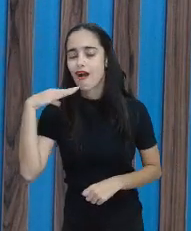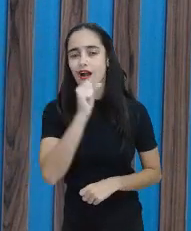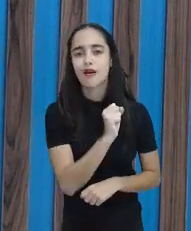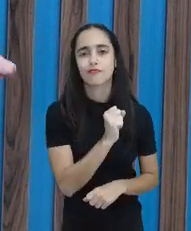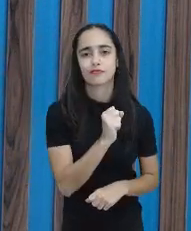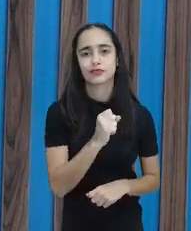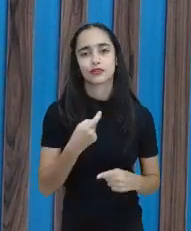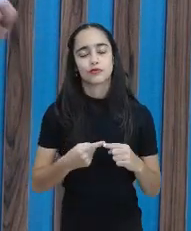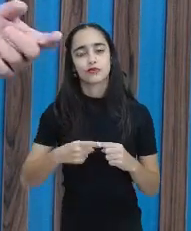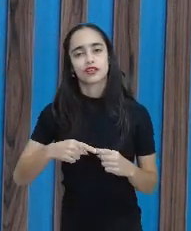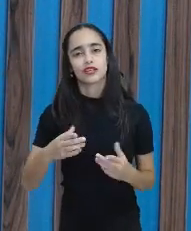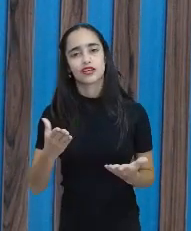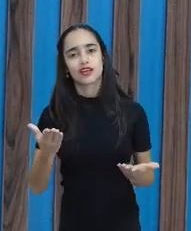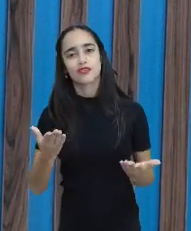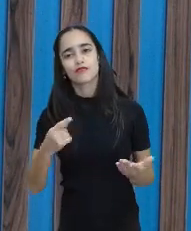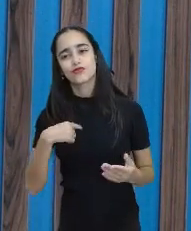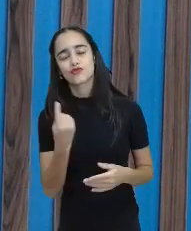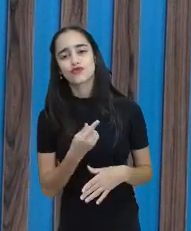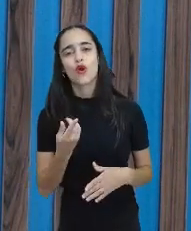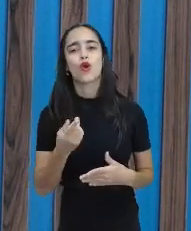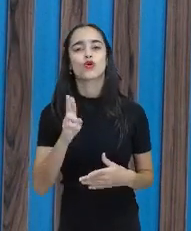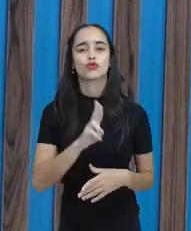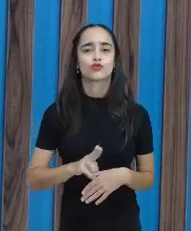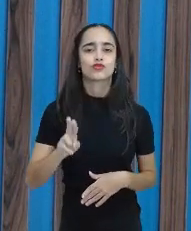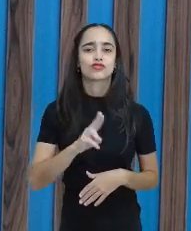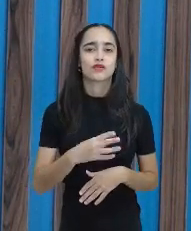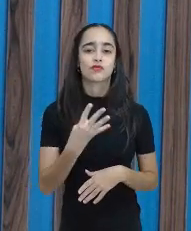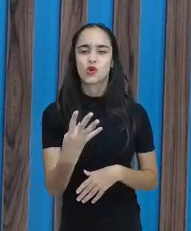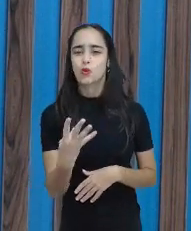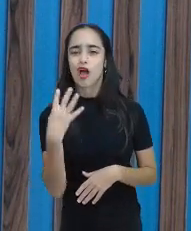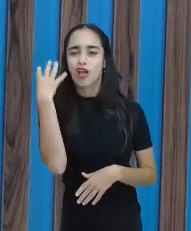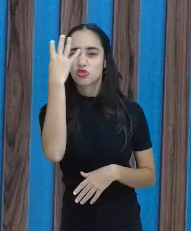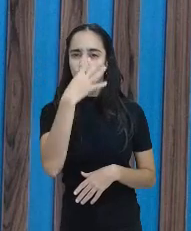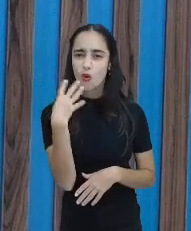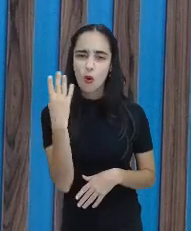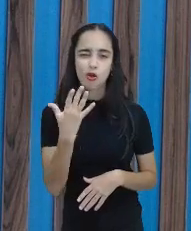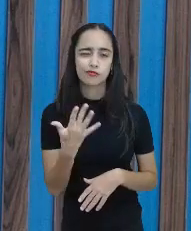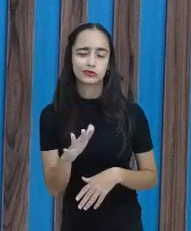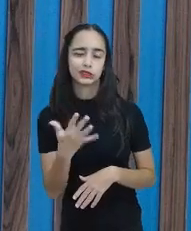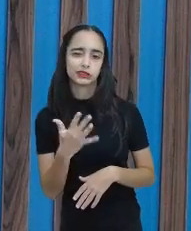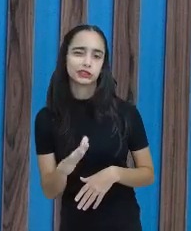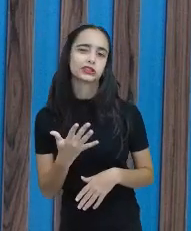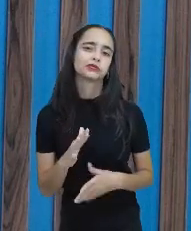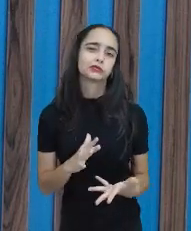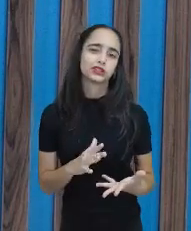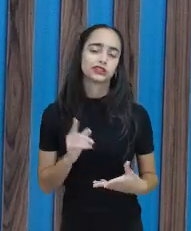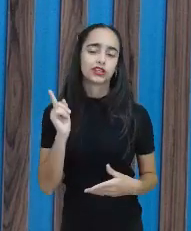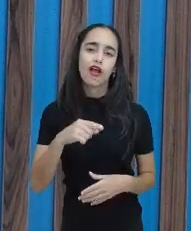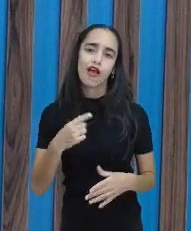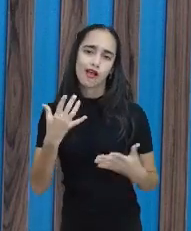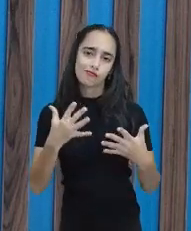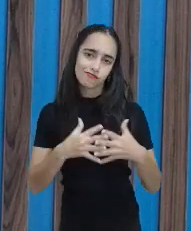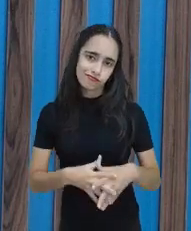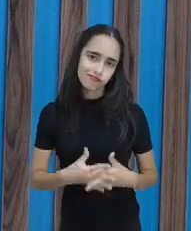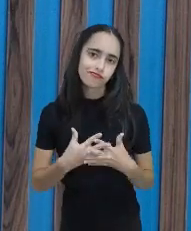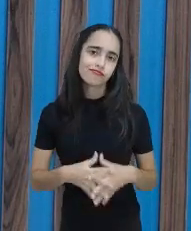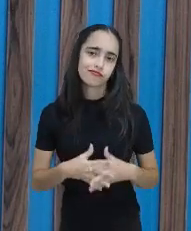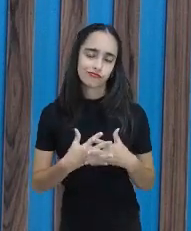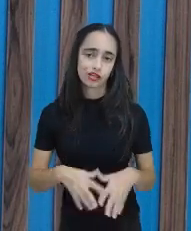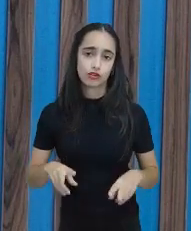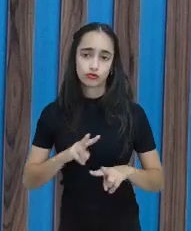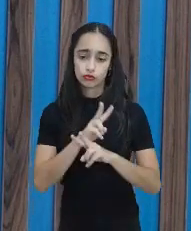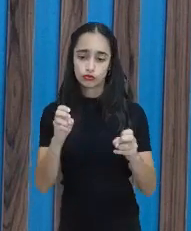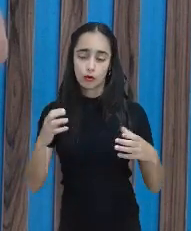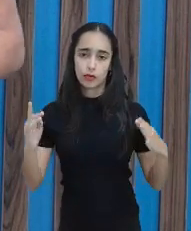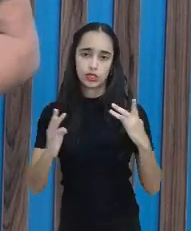média de deslocamento de casa para o trabalho, do trabalho para casa. Então é complicado aí essa questão da mobilidade social.